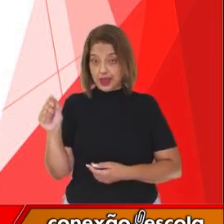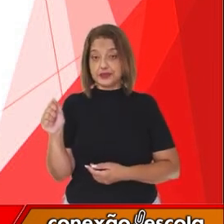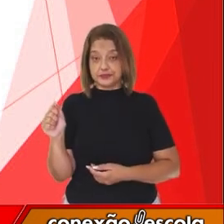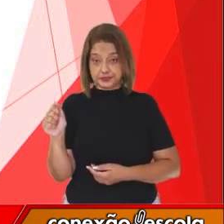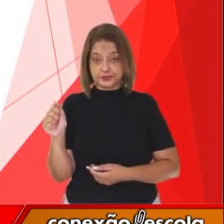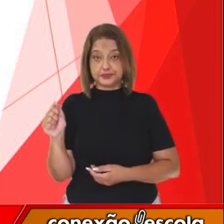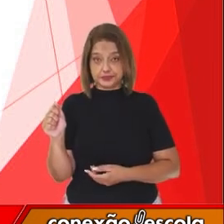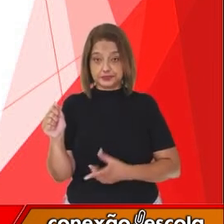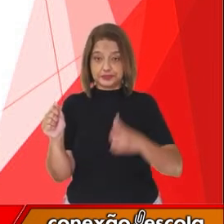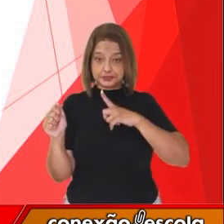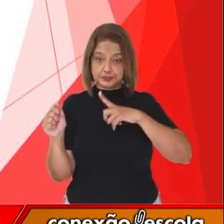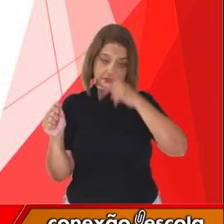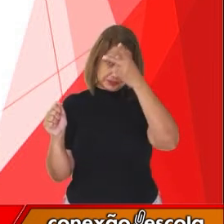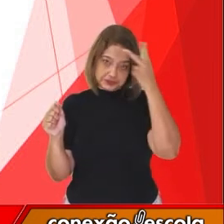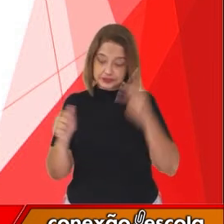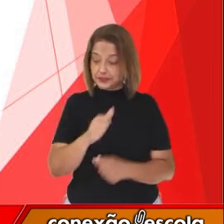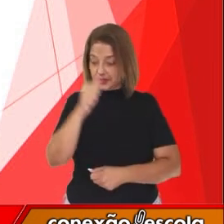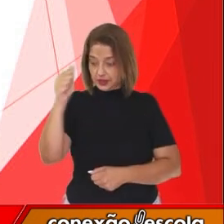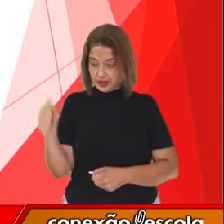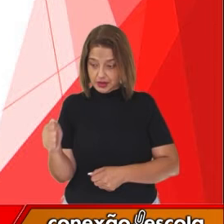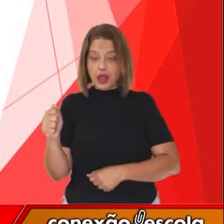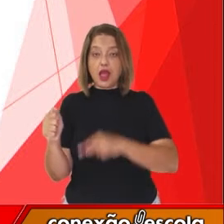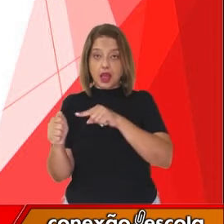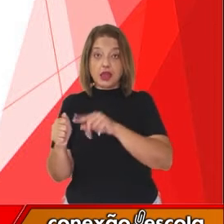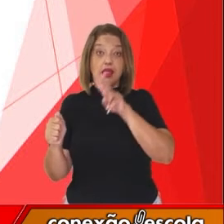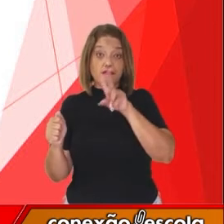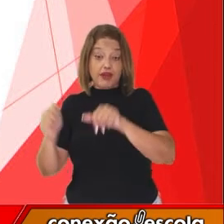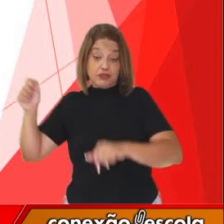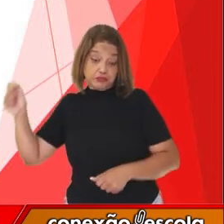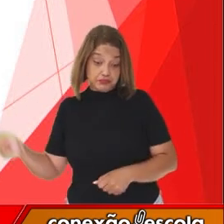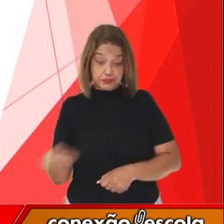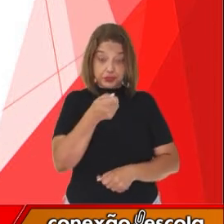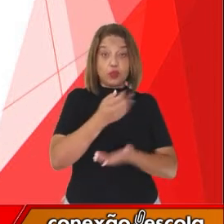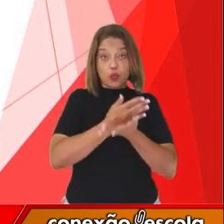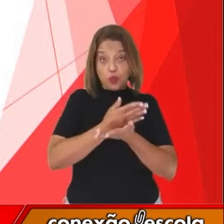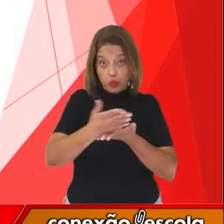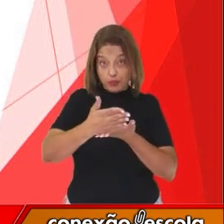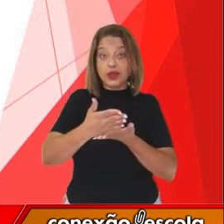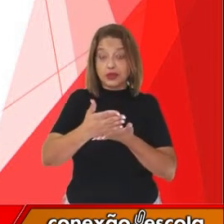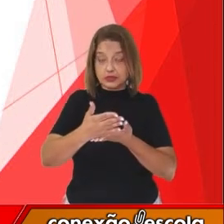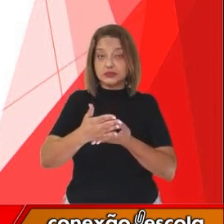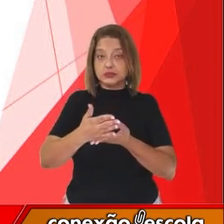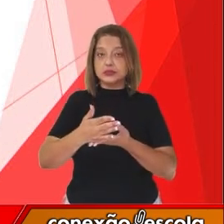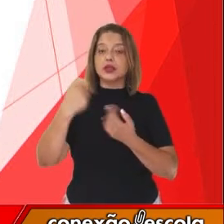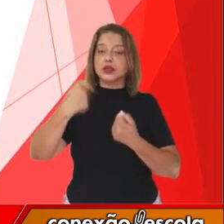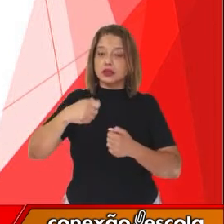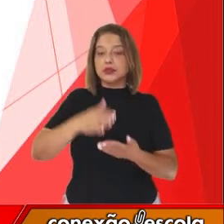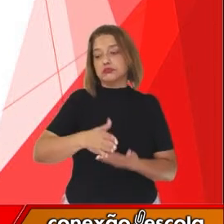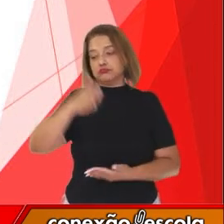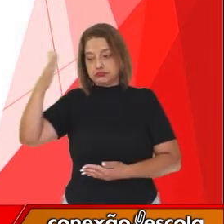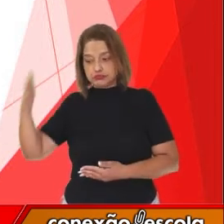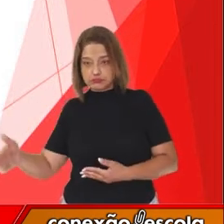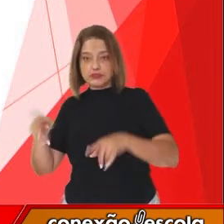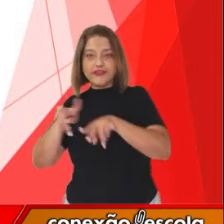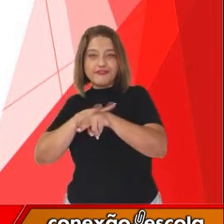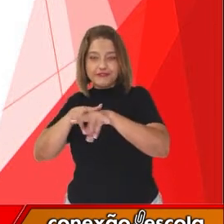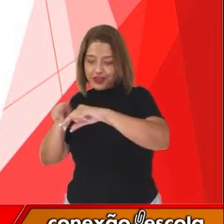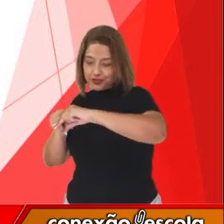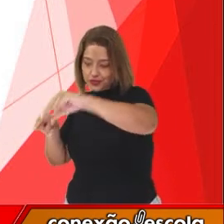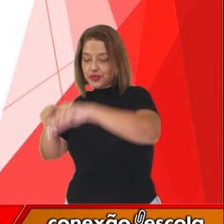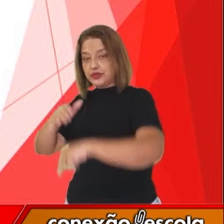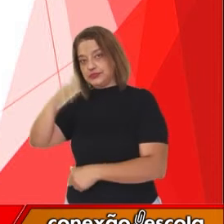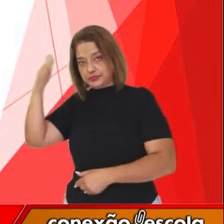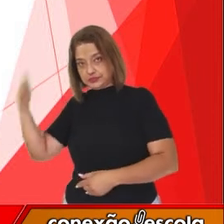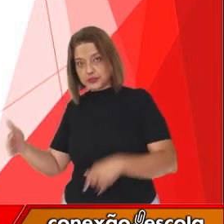esse cara do lado de cá, ó, é quem vai executar o saque. Lembrando que o saque tem que ser feito atrás da linha de fundo. Se